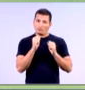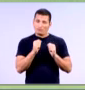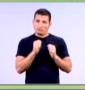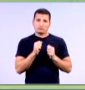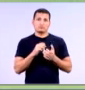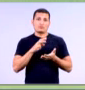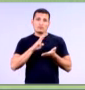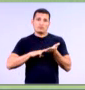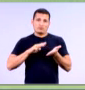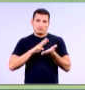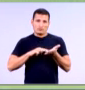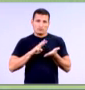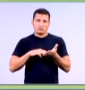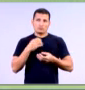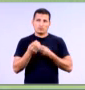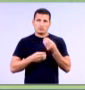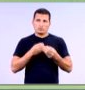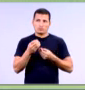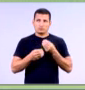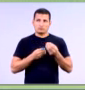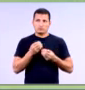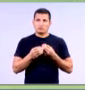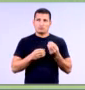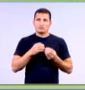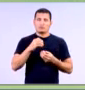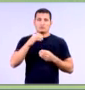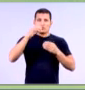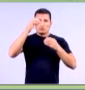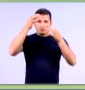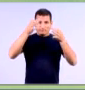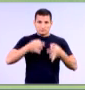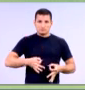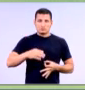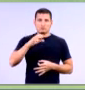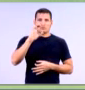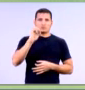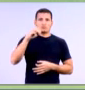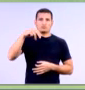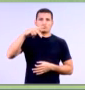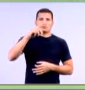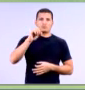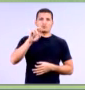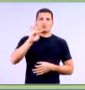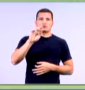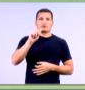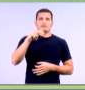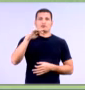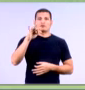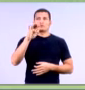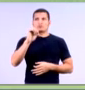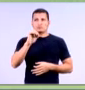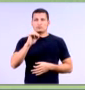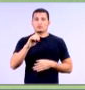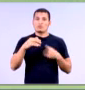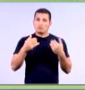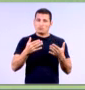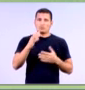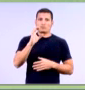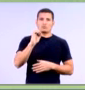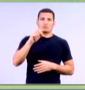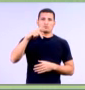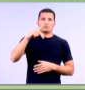a definição do comportamento do objeto, né? Então, quando a gente fala em comportamento,